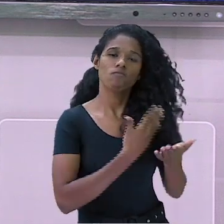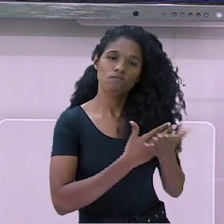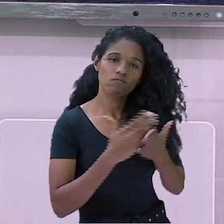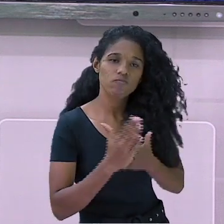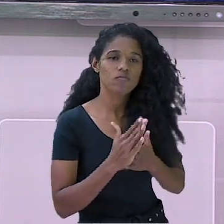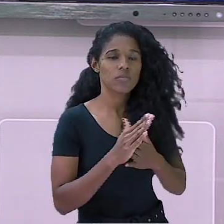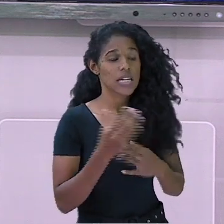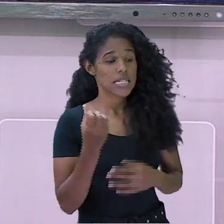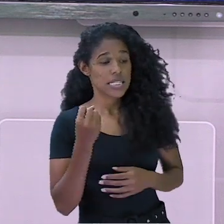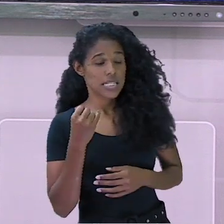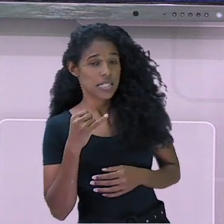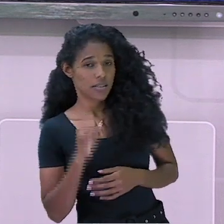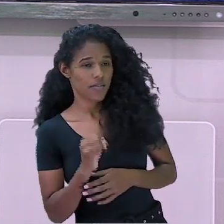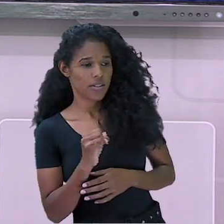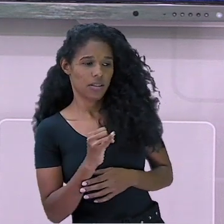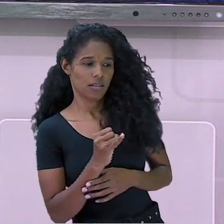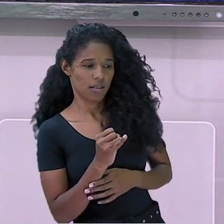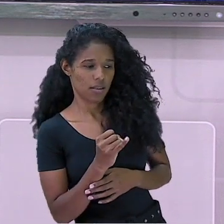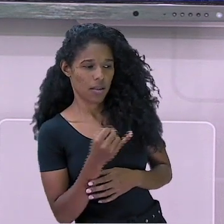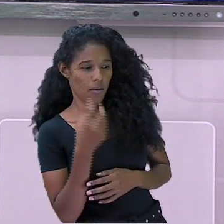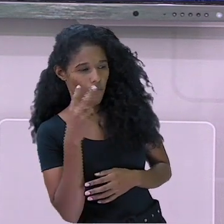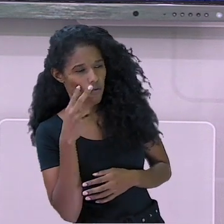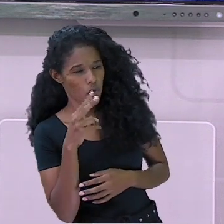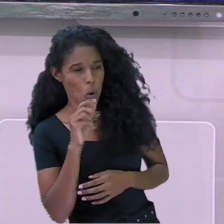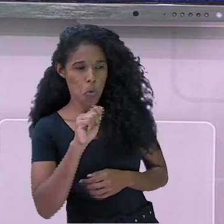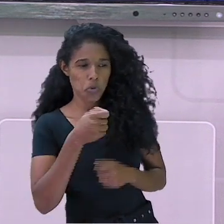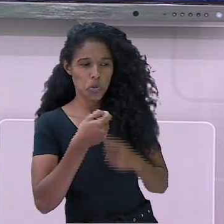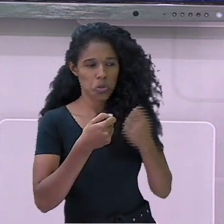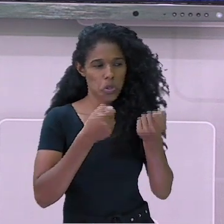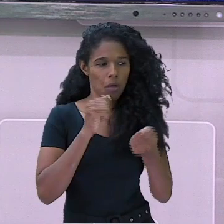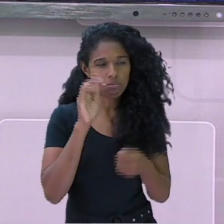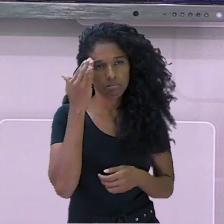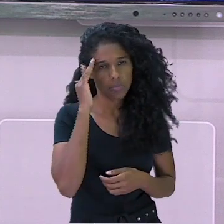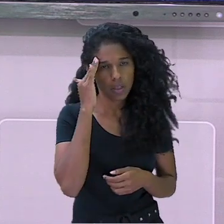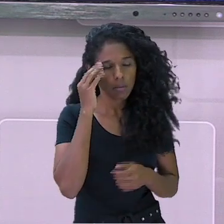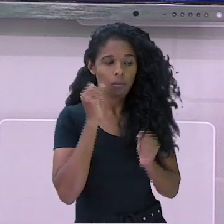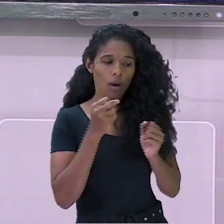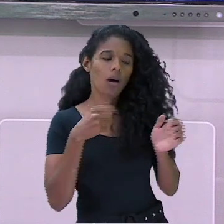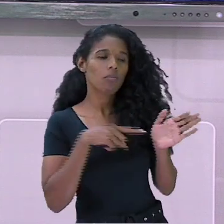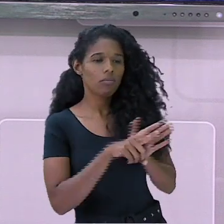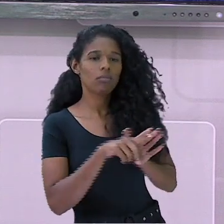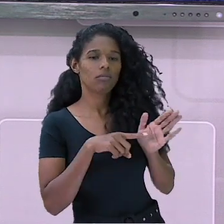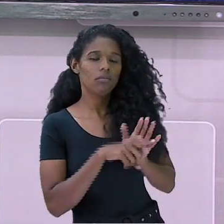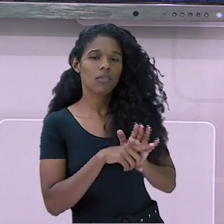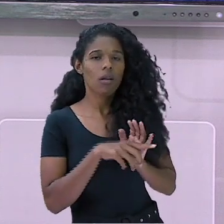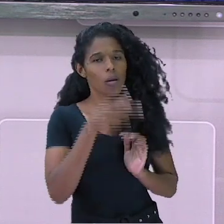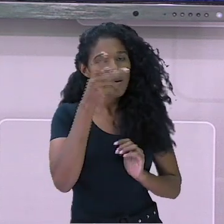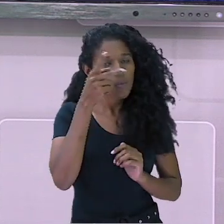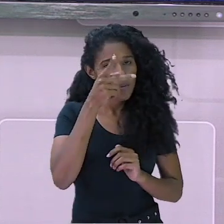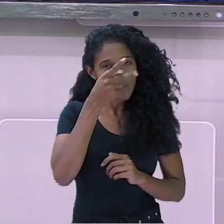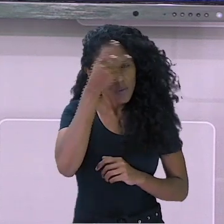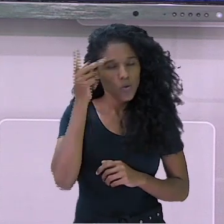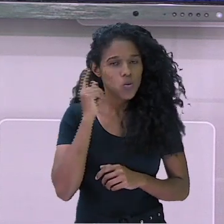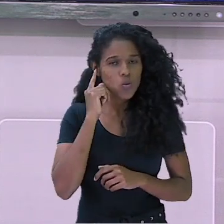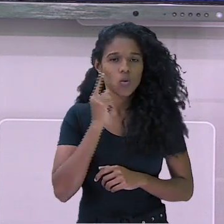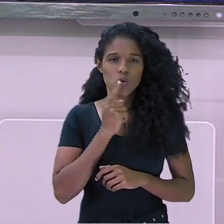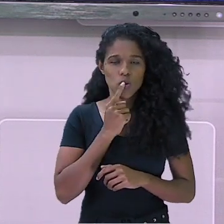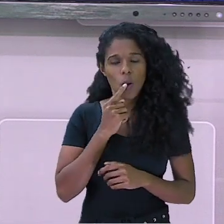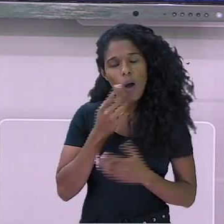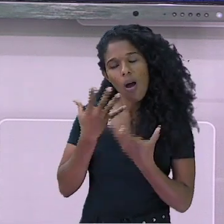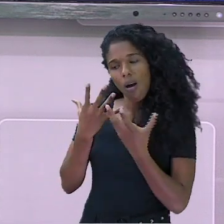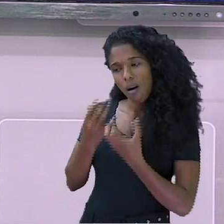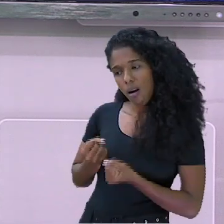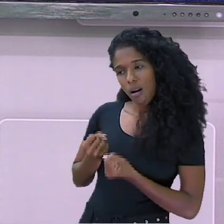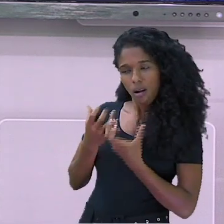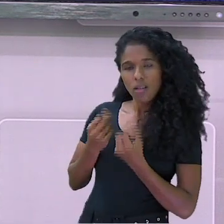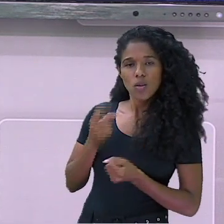se acanhe em pedir que repita. Geralmente, elas não se incomodam em repetir quantas vezes for preciso para